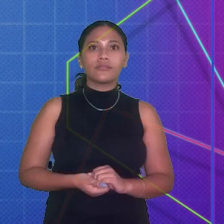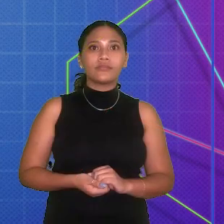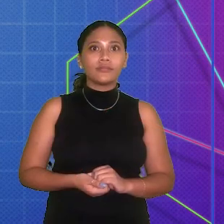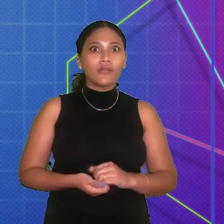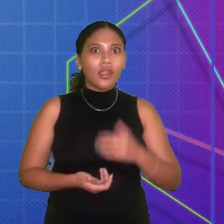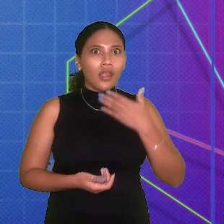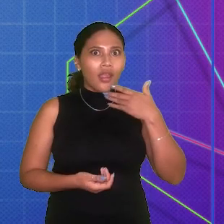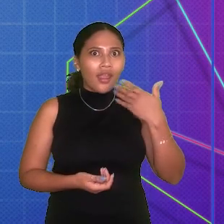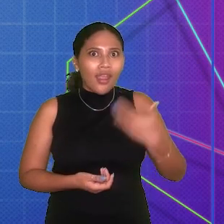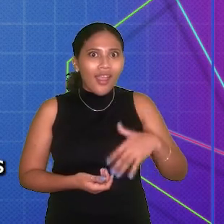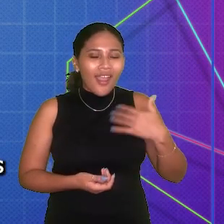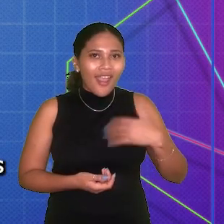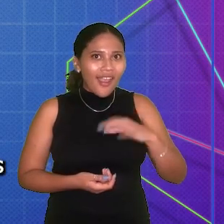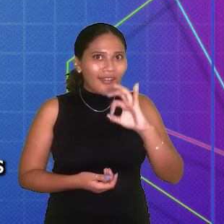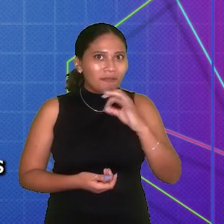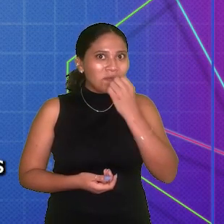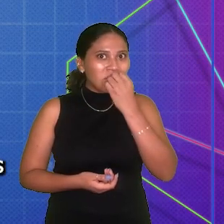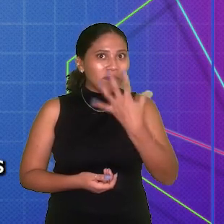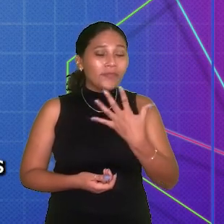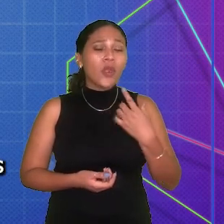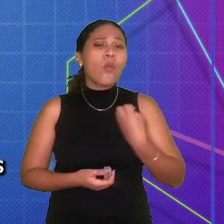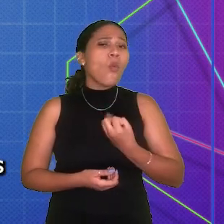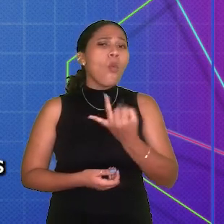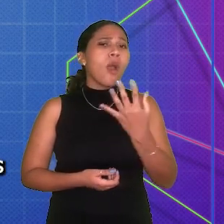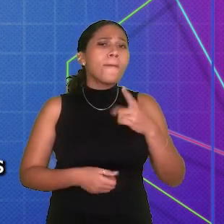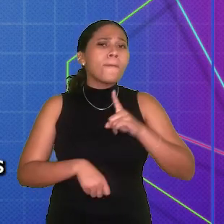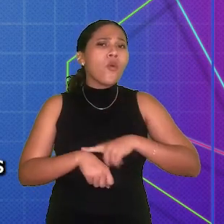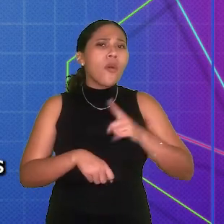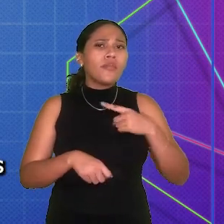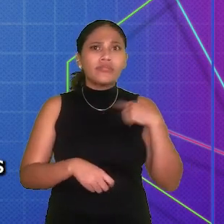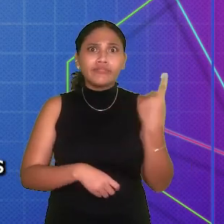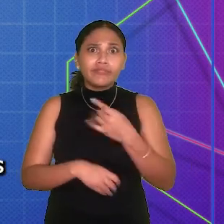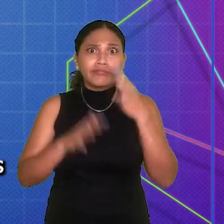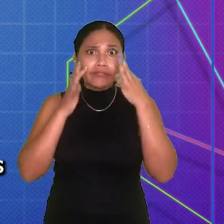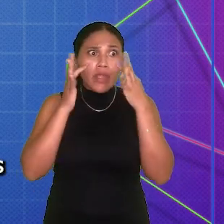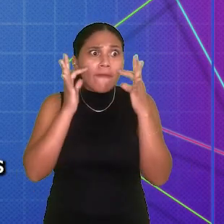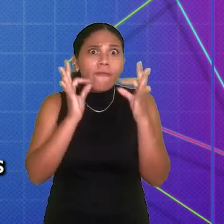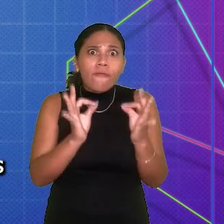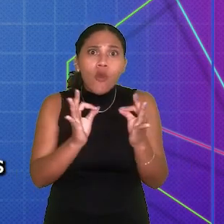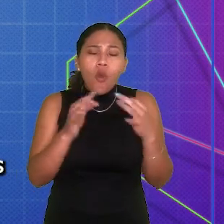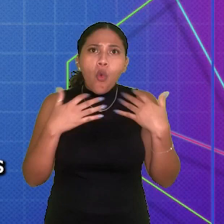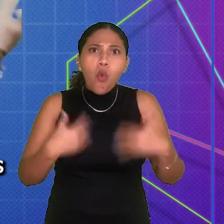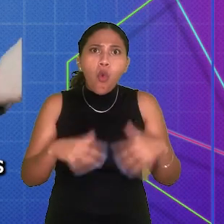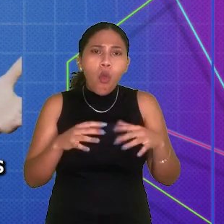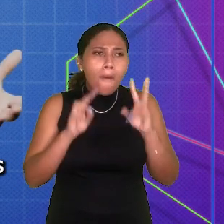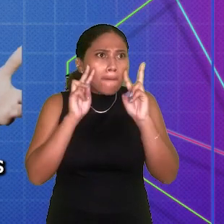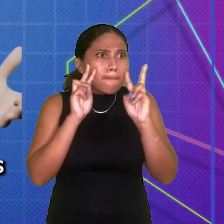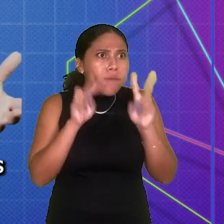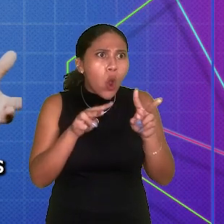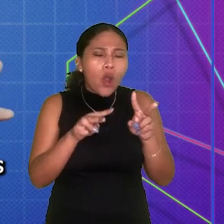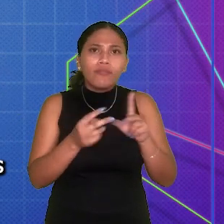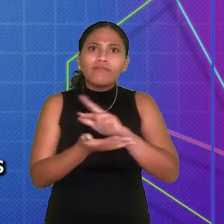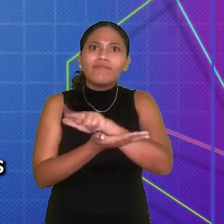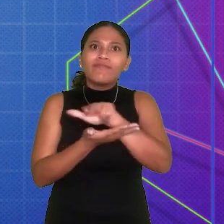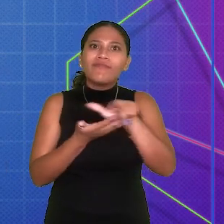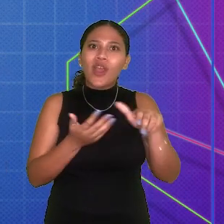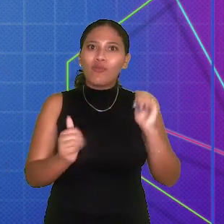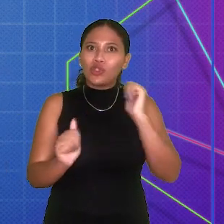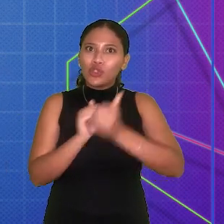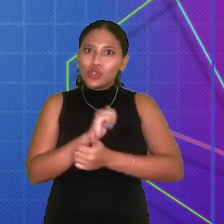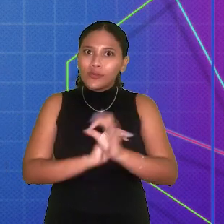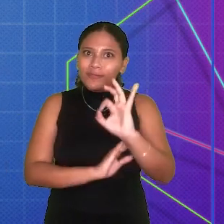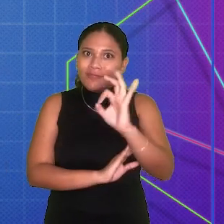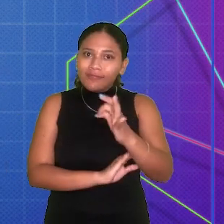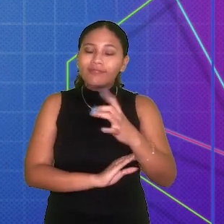Incrível, né? Desde então, quantos momentos assim todos nós não vimos nas mais diversas modalidades de jogos? É